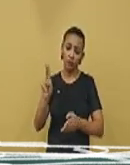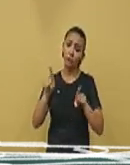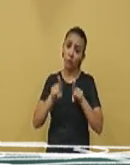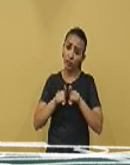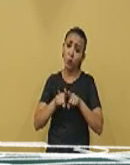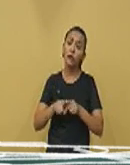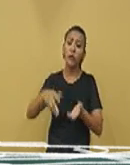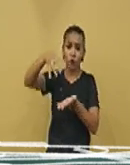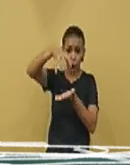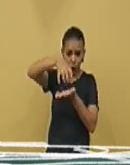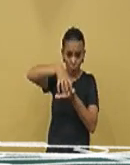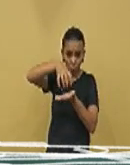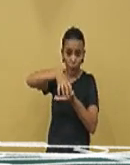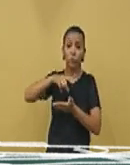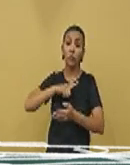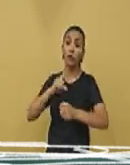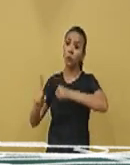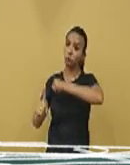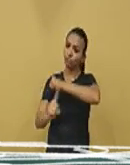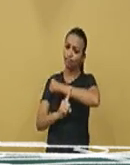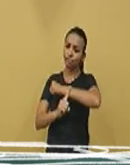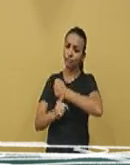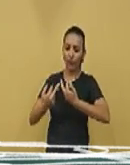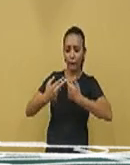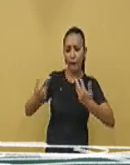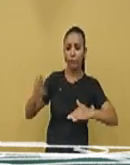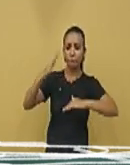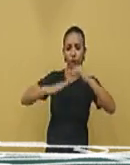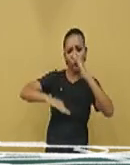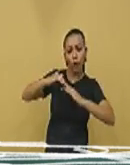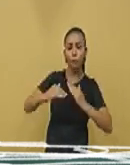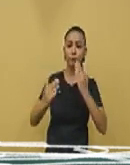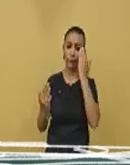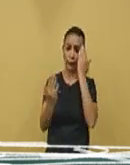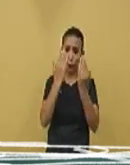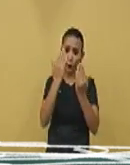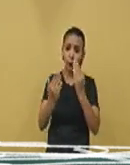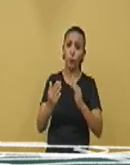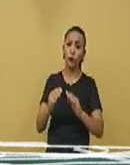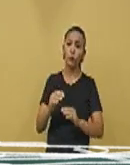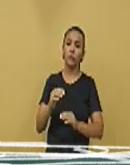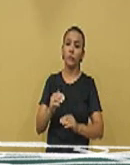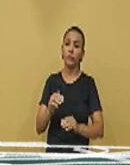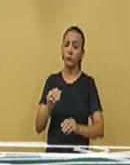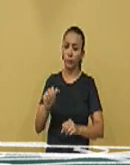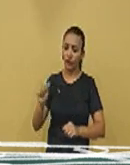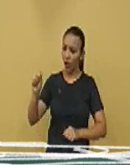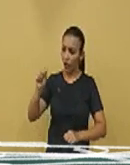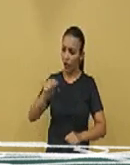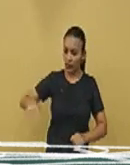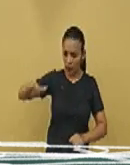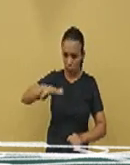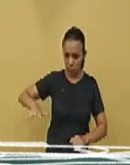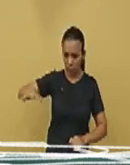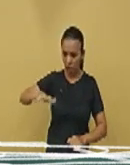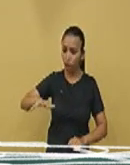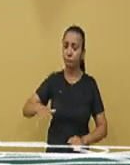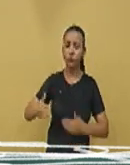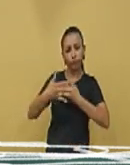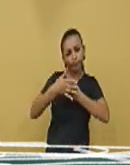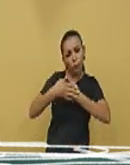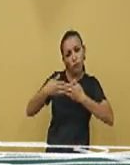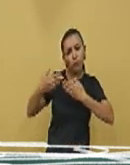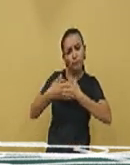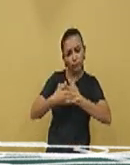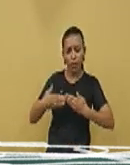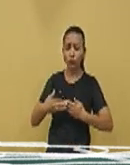núcleo seria um atendimento multiprofissional, de psicólogos, de assistentes sociais e de acolhimento. Né? Esse